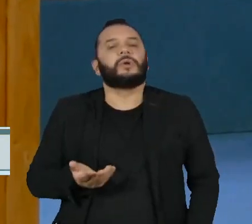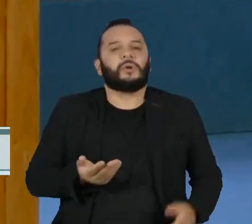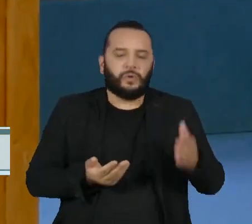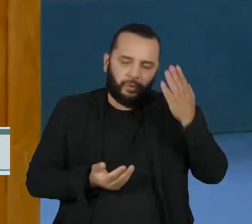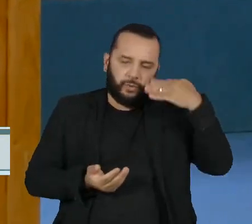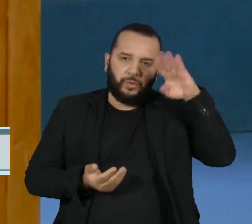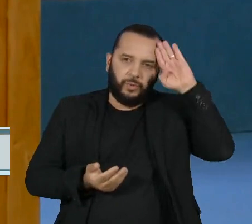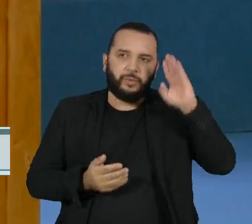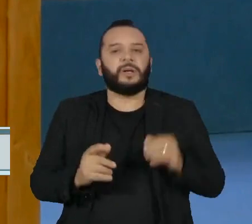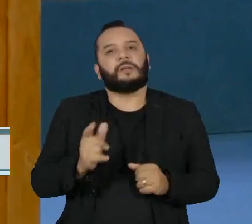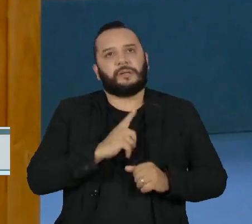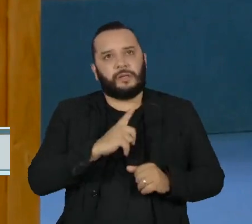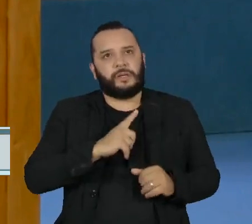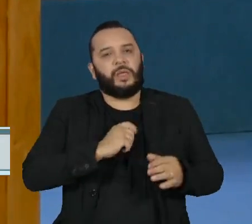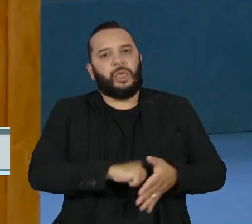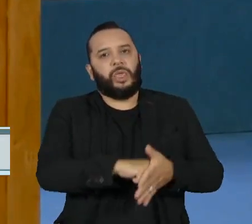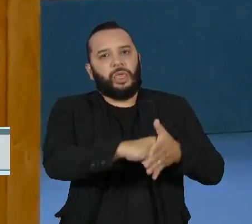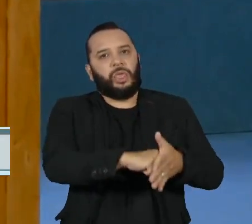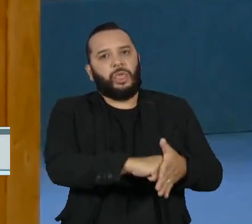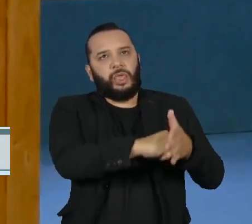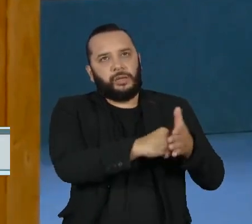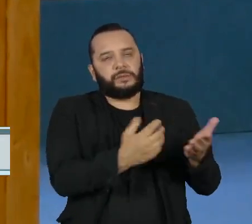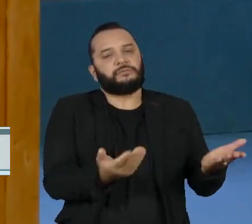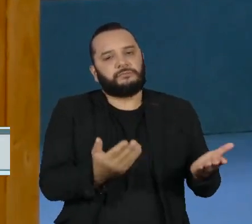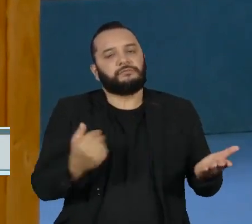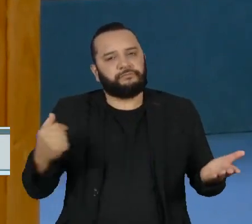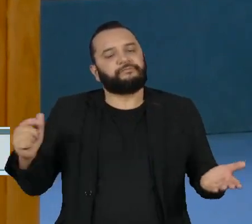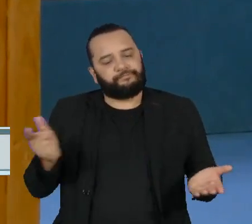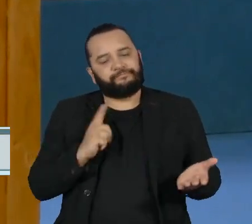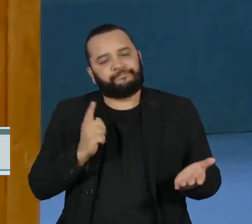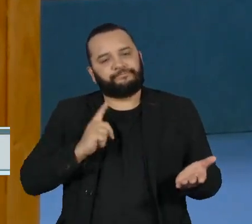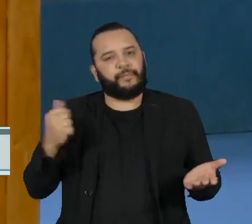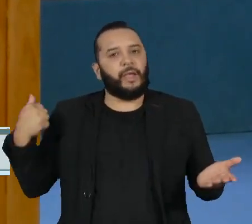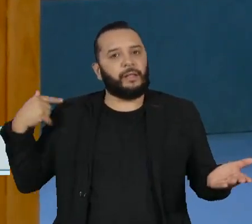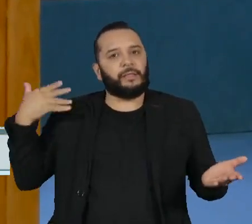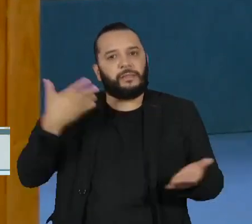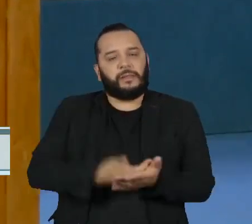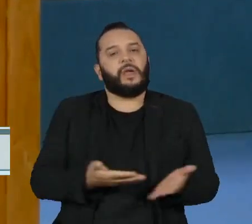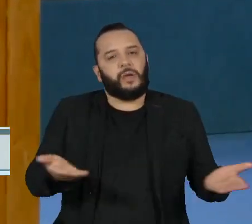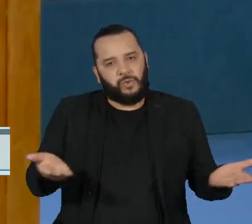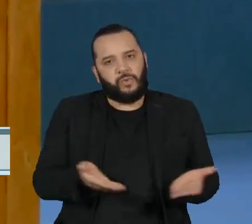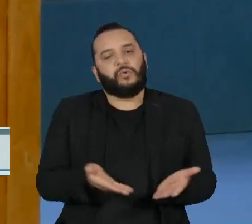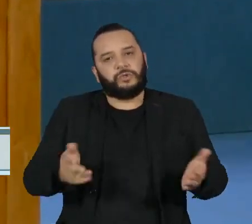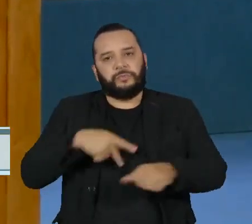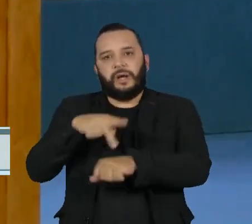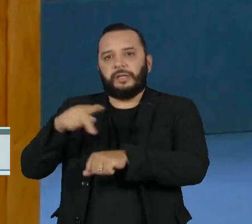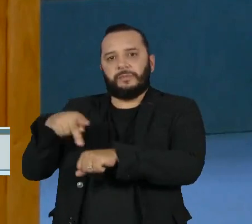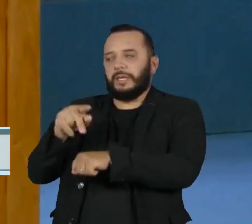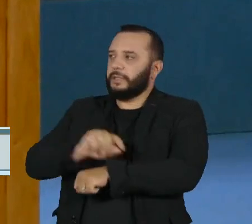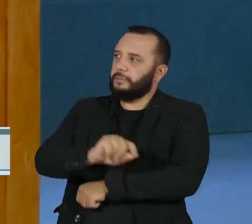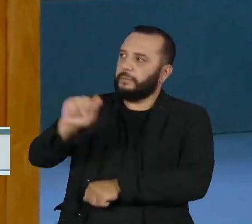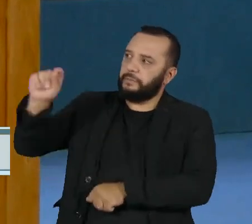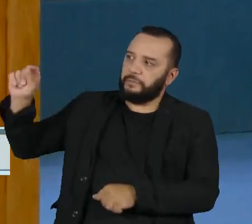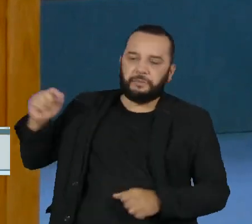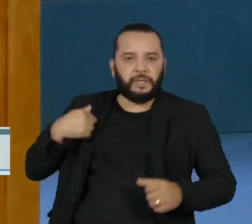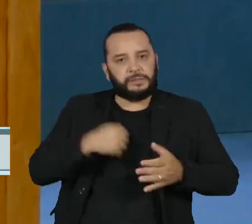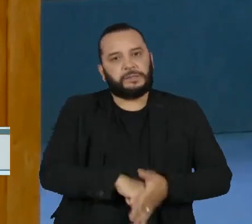governança global, mas e até hoje é vítima de um embargo econômico